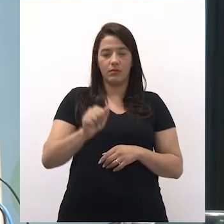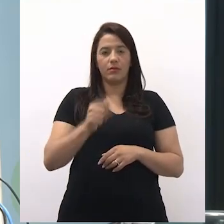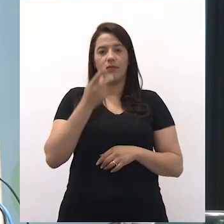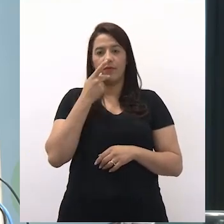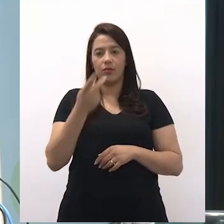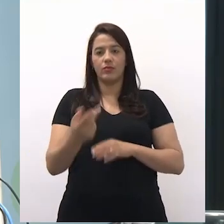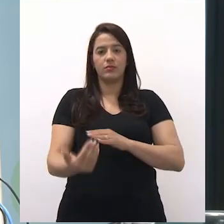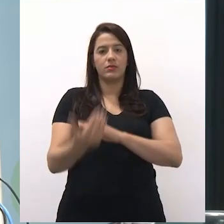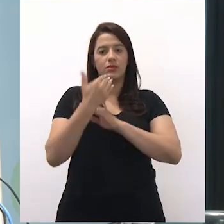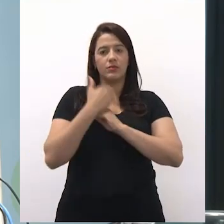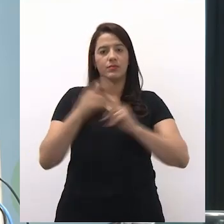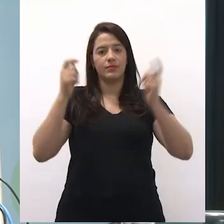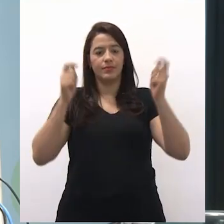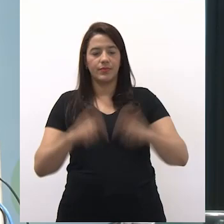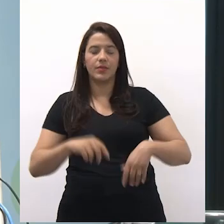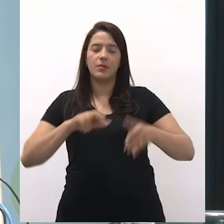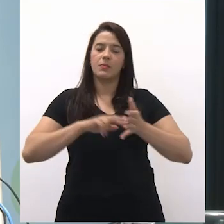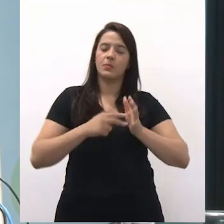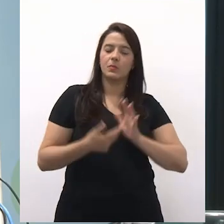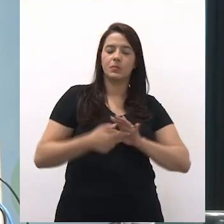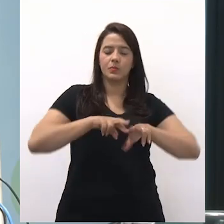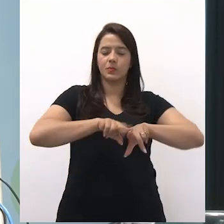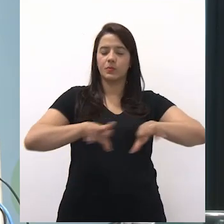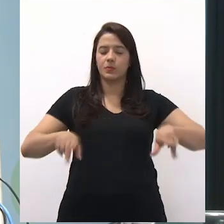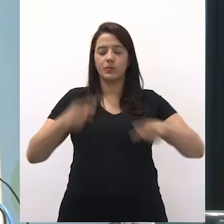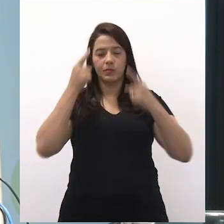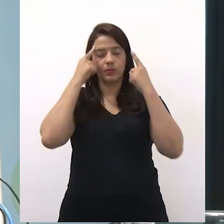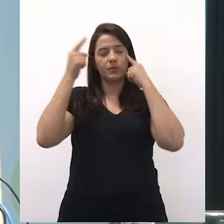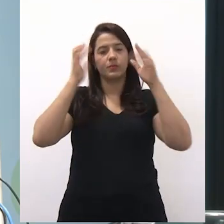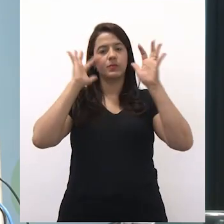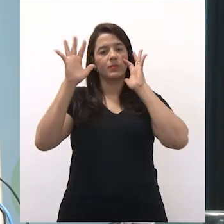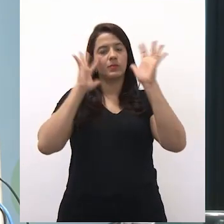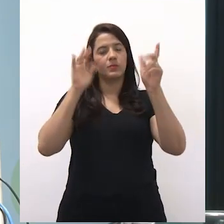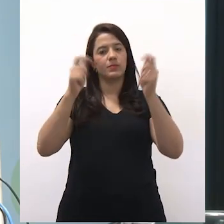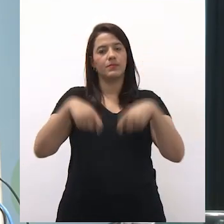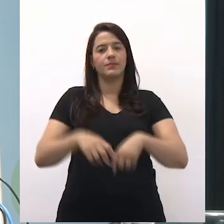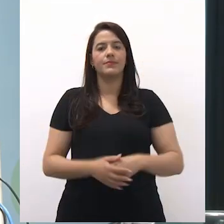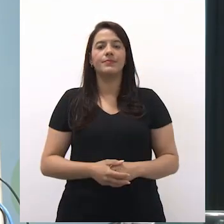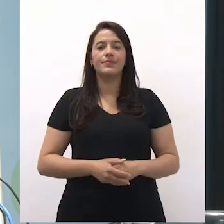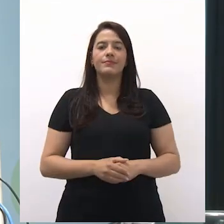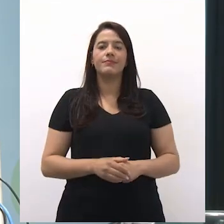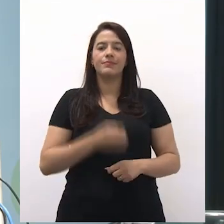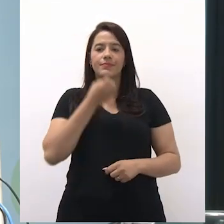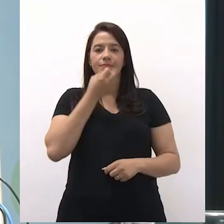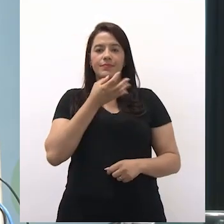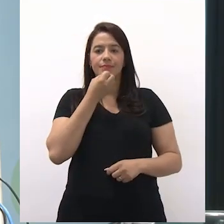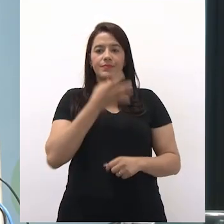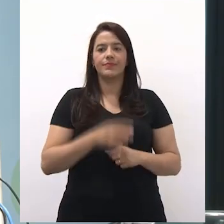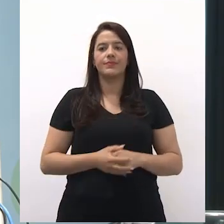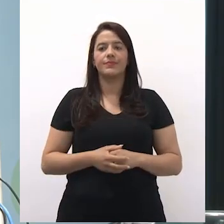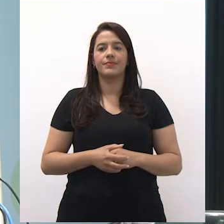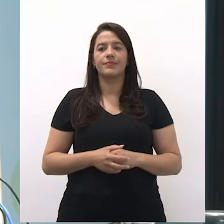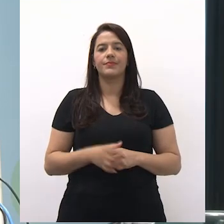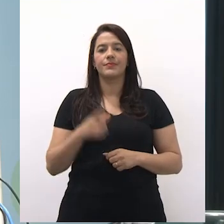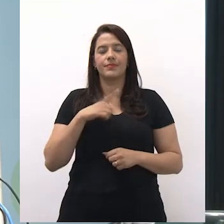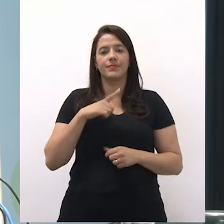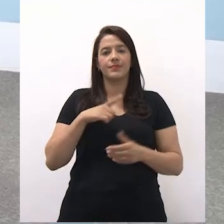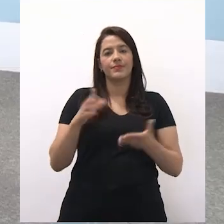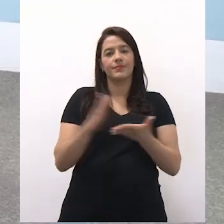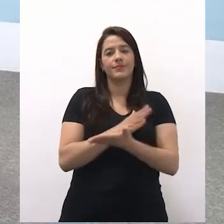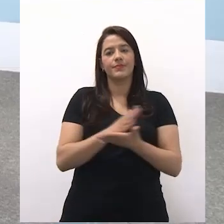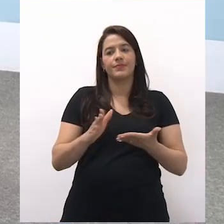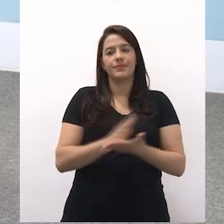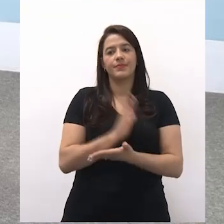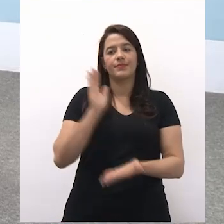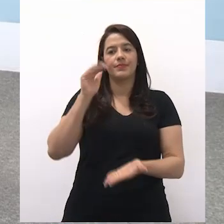forma produtiva, significativa e reflexiva. Muito interessante. Posso aqui. falar umas aqui Pode, também, Vanderlei, só para